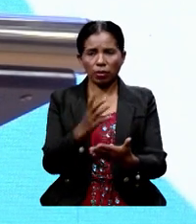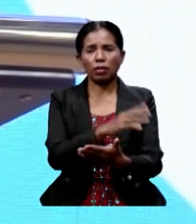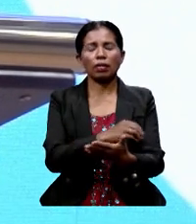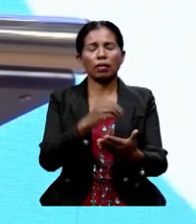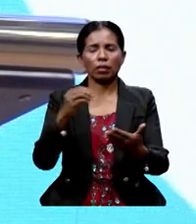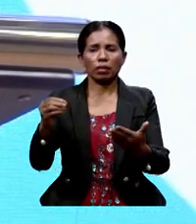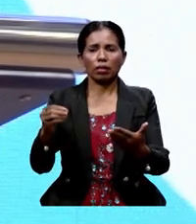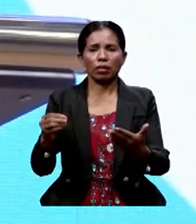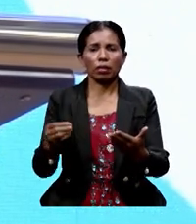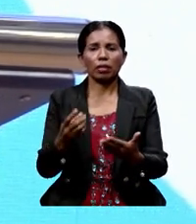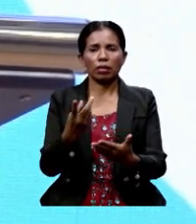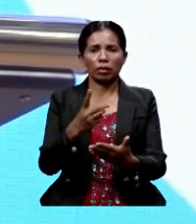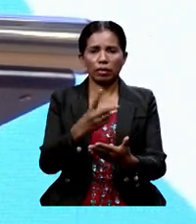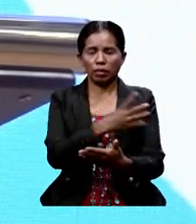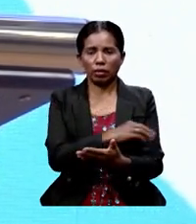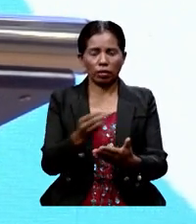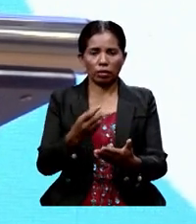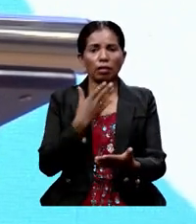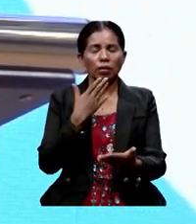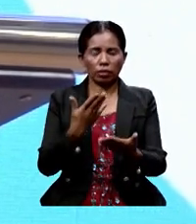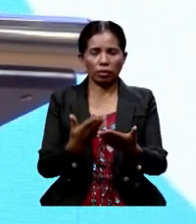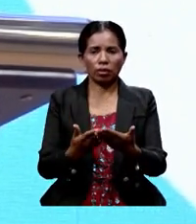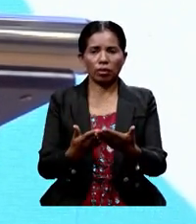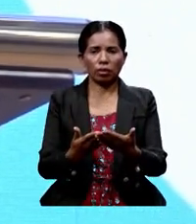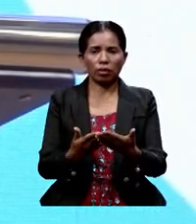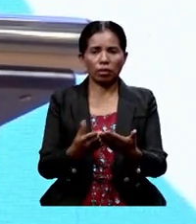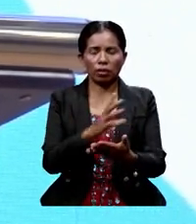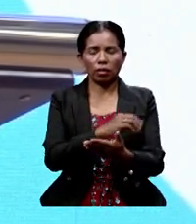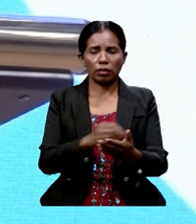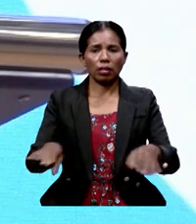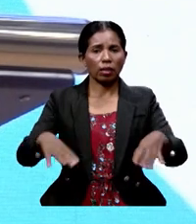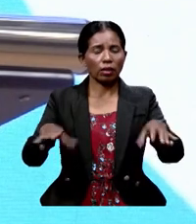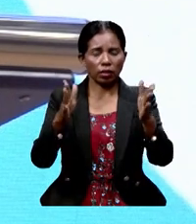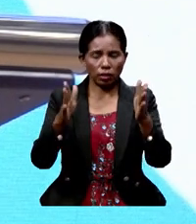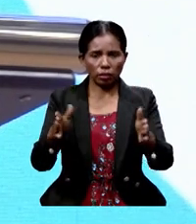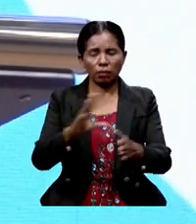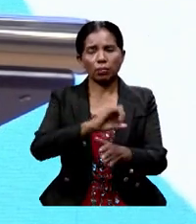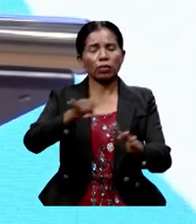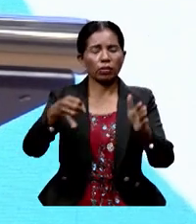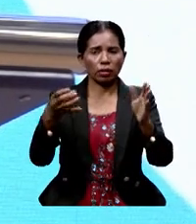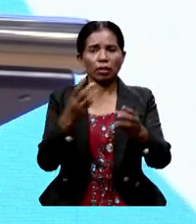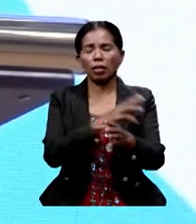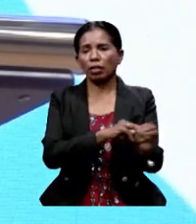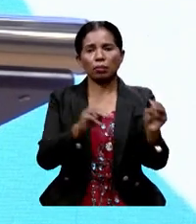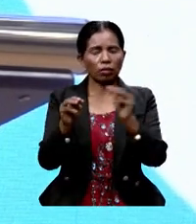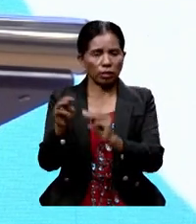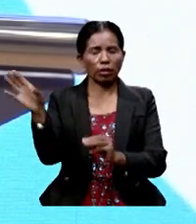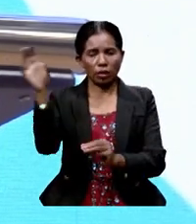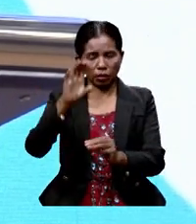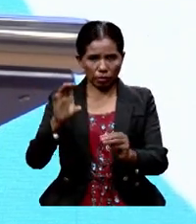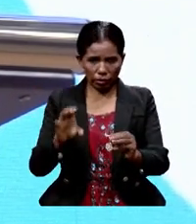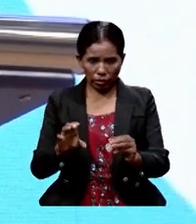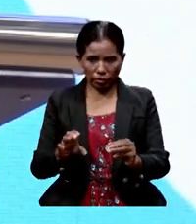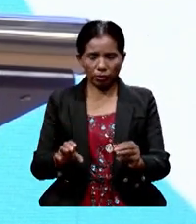prolongada ineficiência na gestão de recursos, promovendo um desenvolvimento verdadeiramente